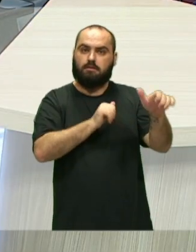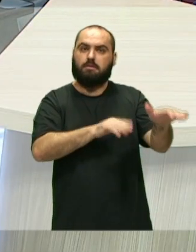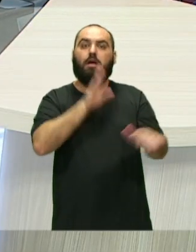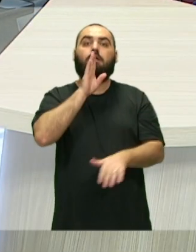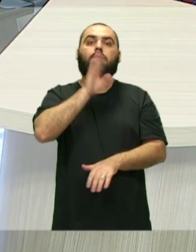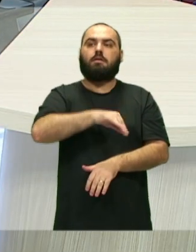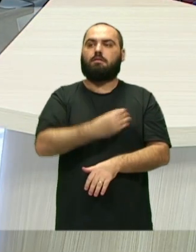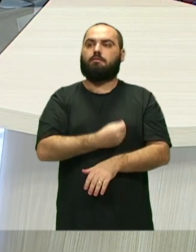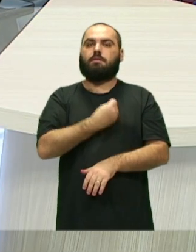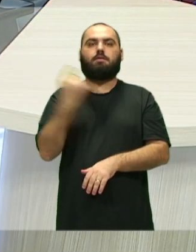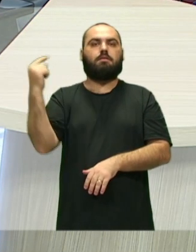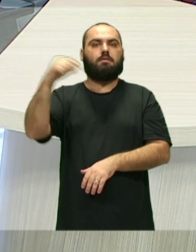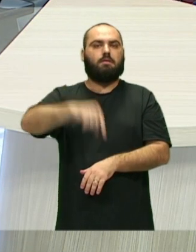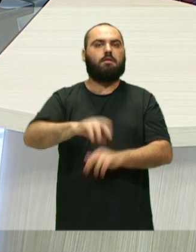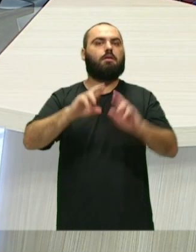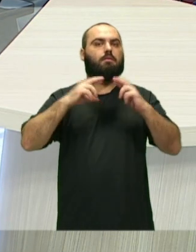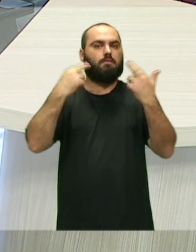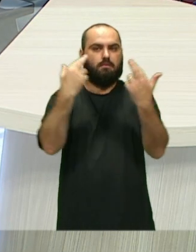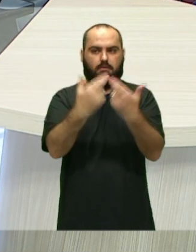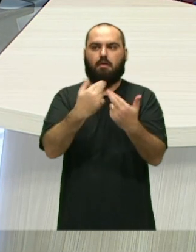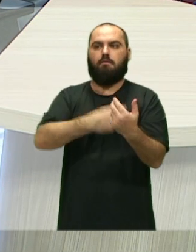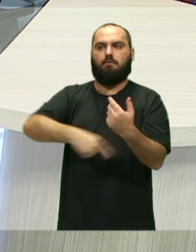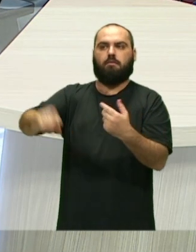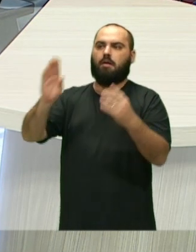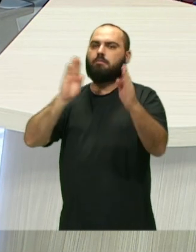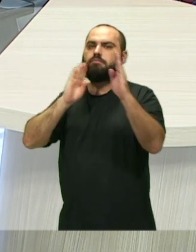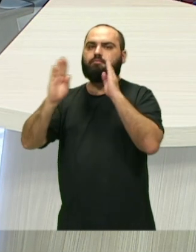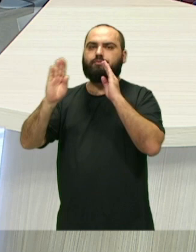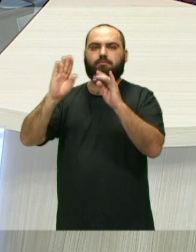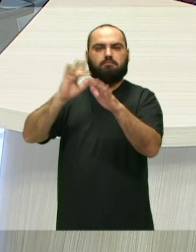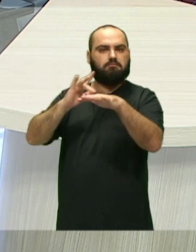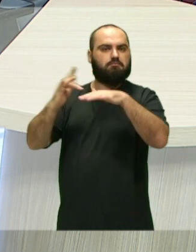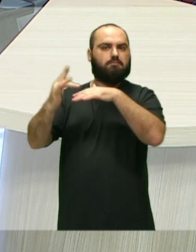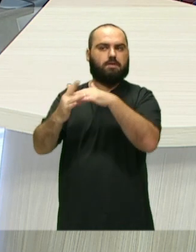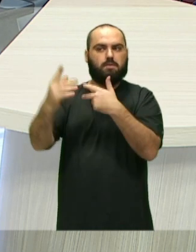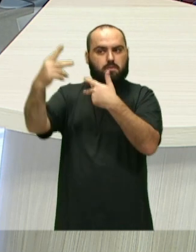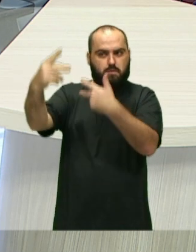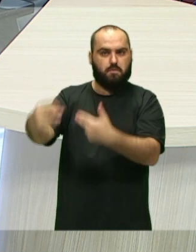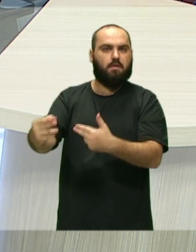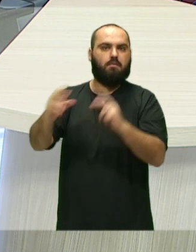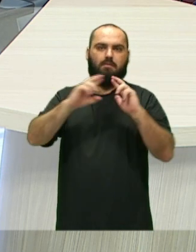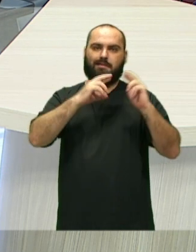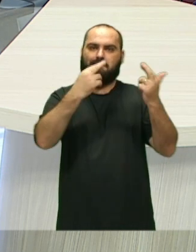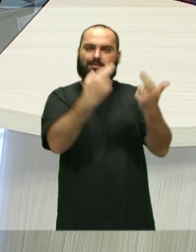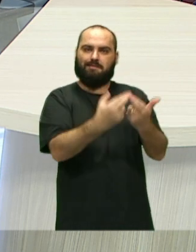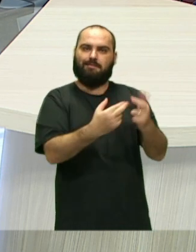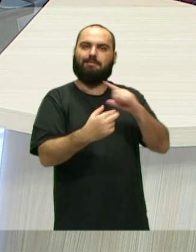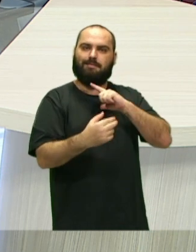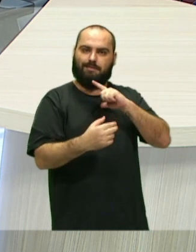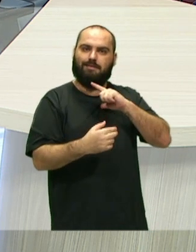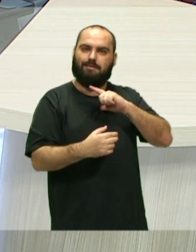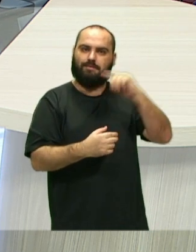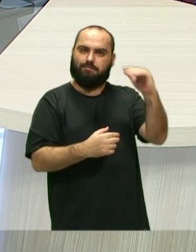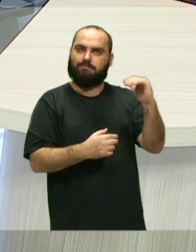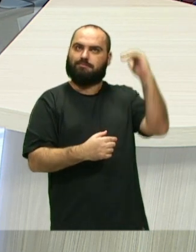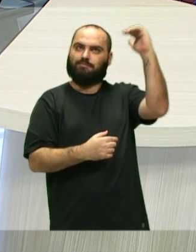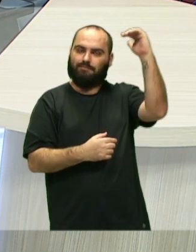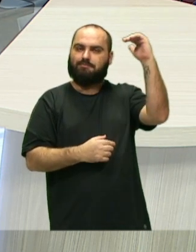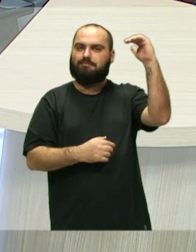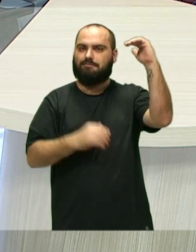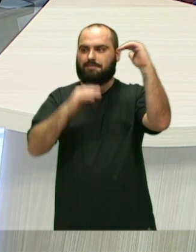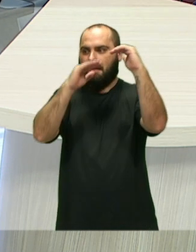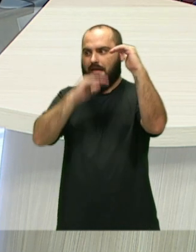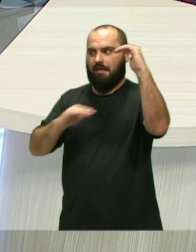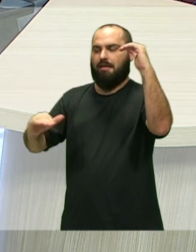para a sessão vai ser transmitida nas redes sociais como ocorre também com a sessão normal a sessão dos adultos digamos assim